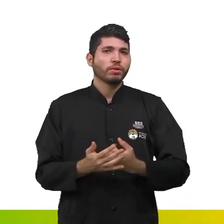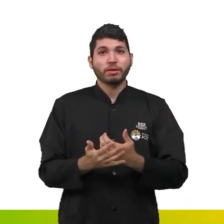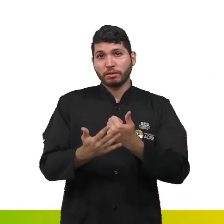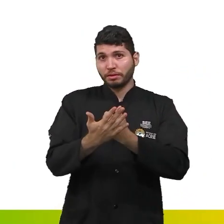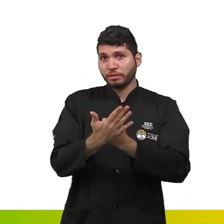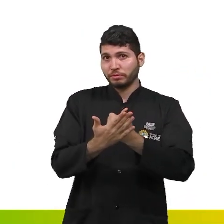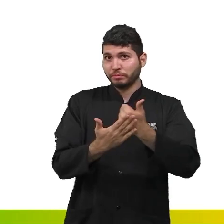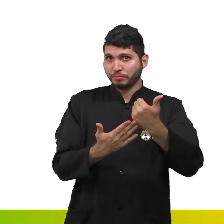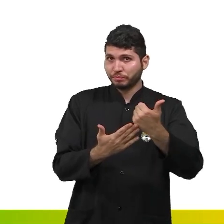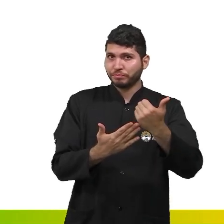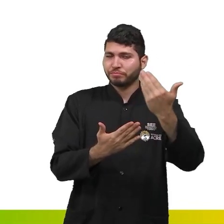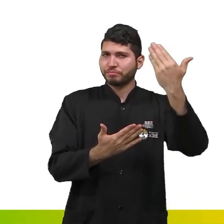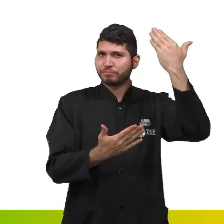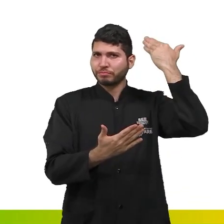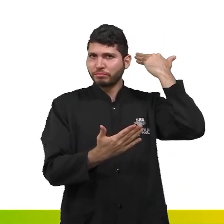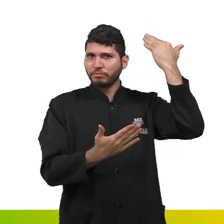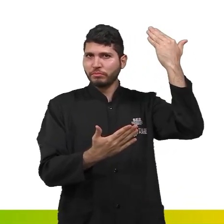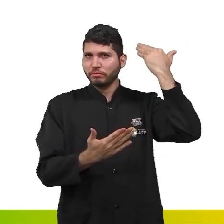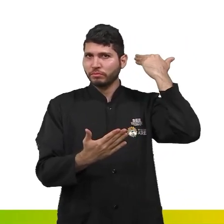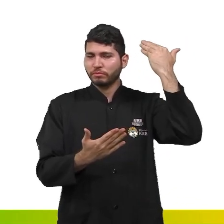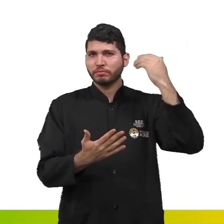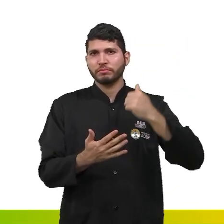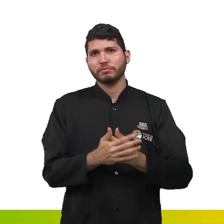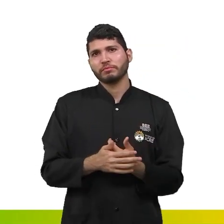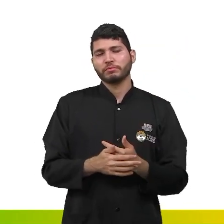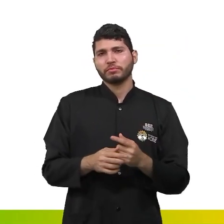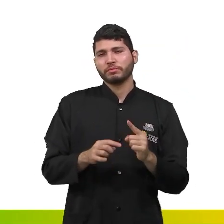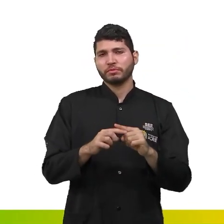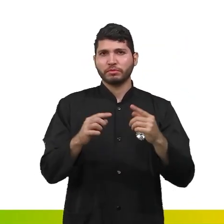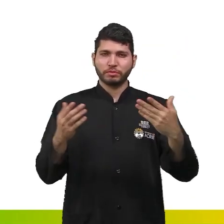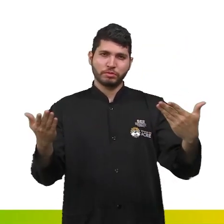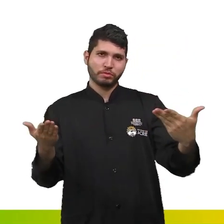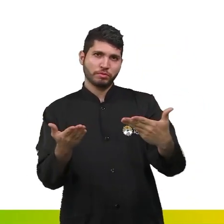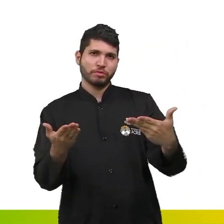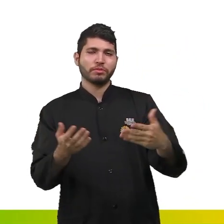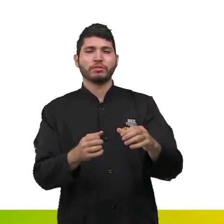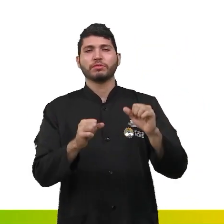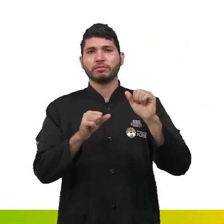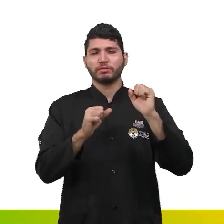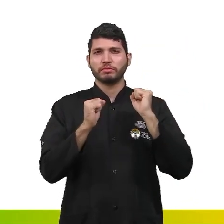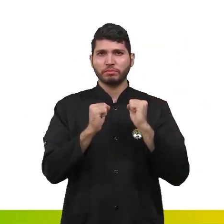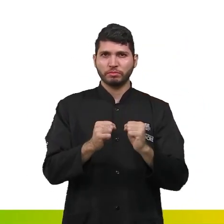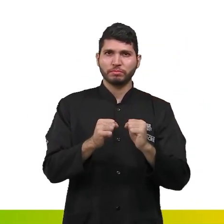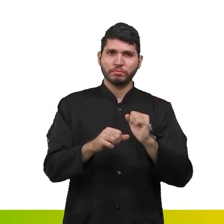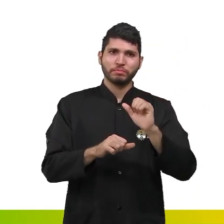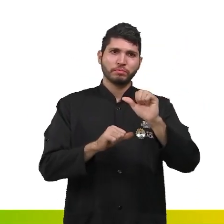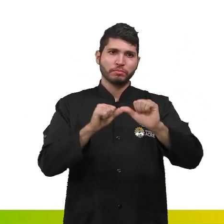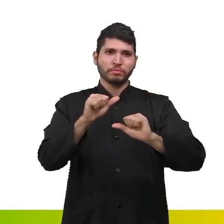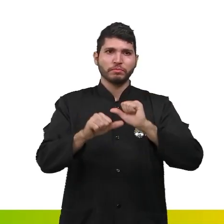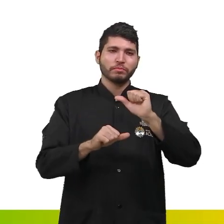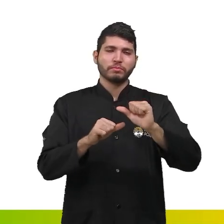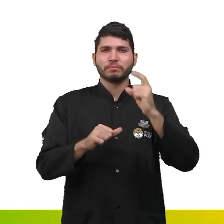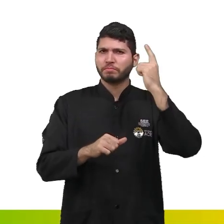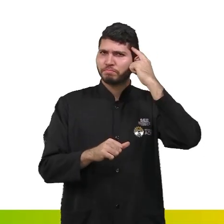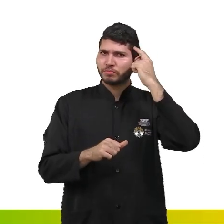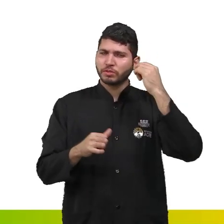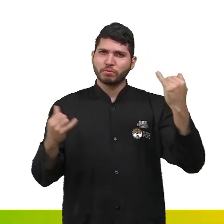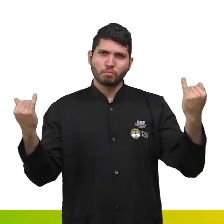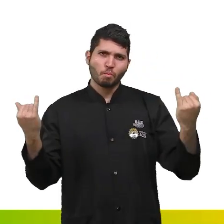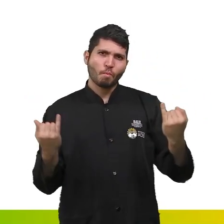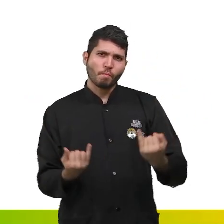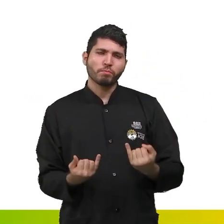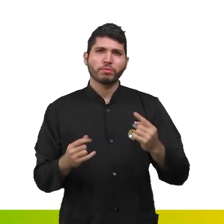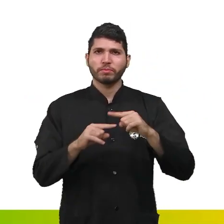ação do passado que na verdade no presente ela pode ser alterada. Então ele pensava em fazer a dieta, porém na prática não está